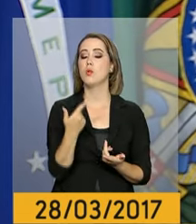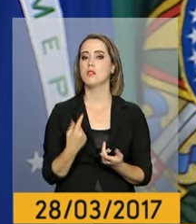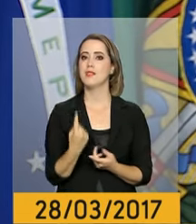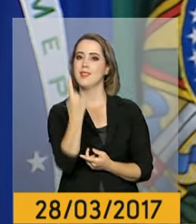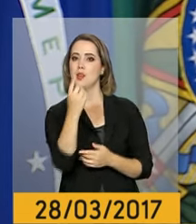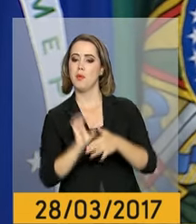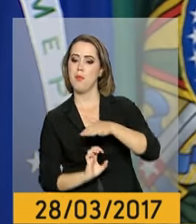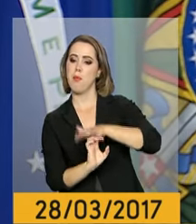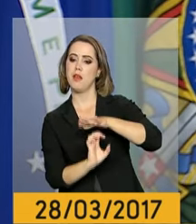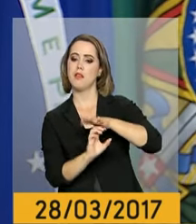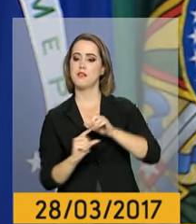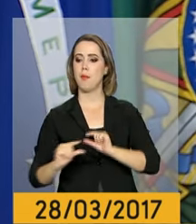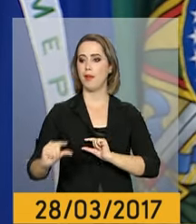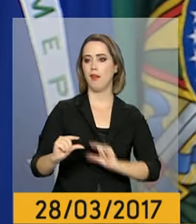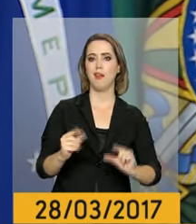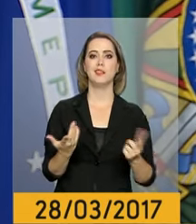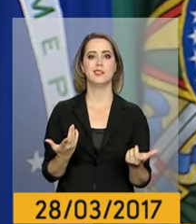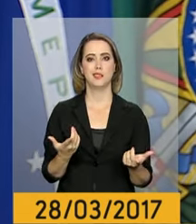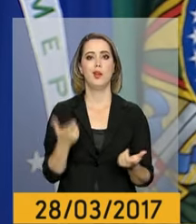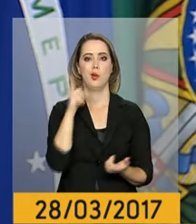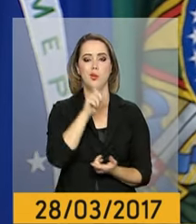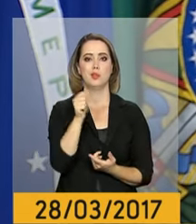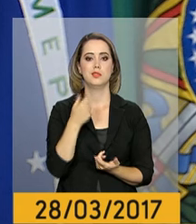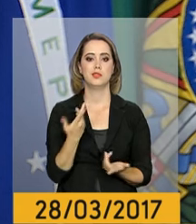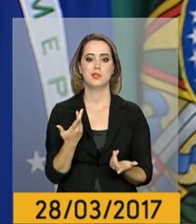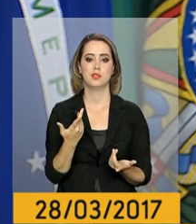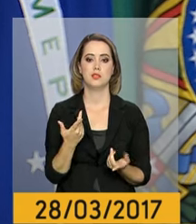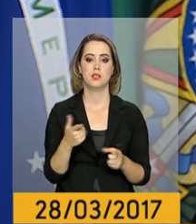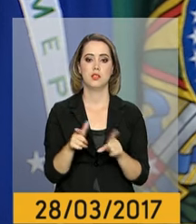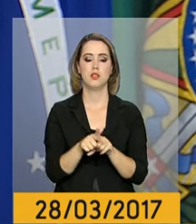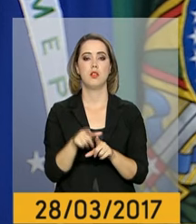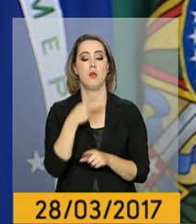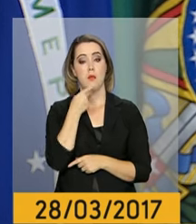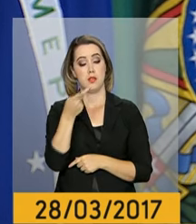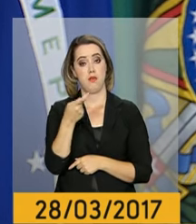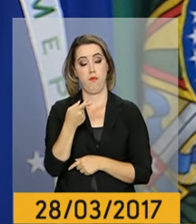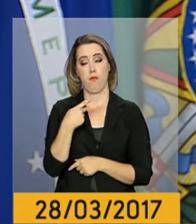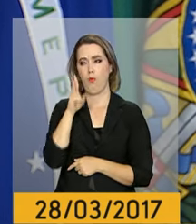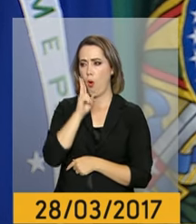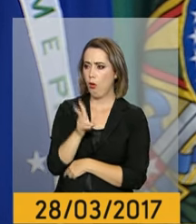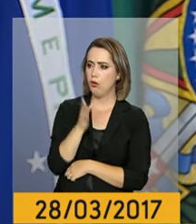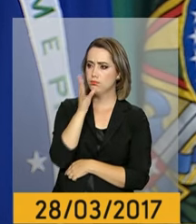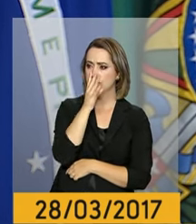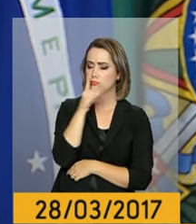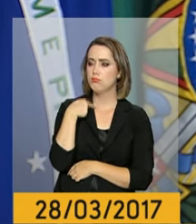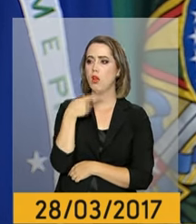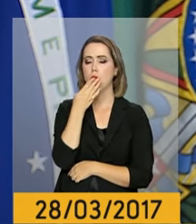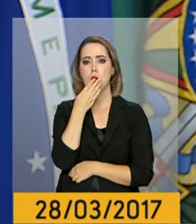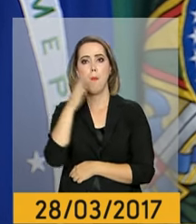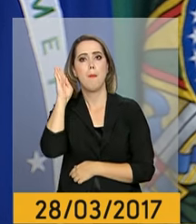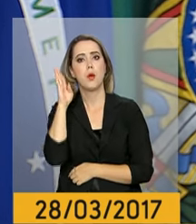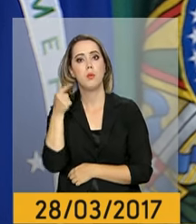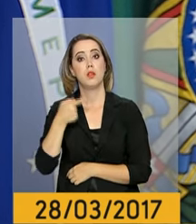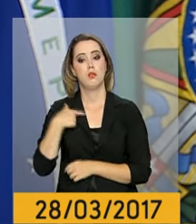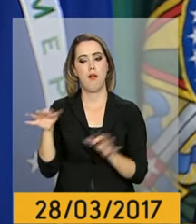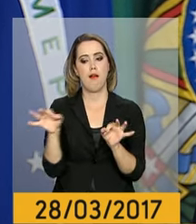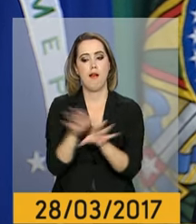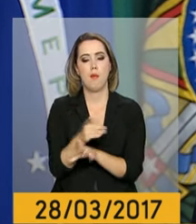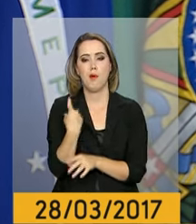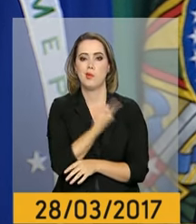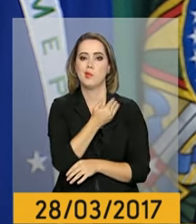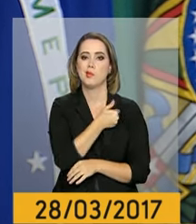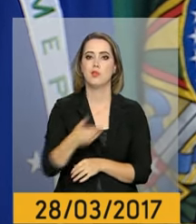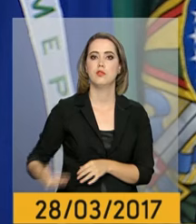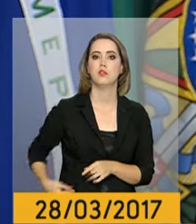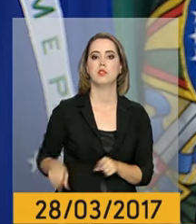empresa quando eu falei eu disse AF fif eu prometo a você que ao final do nosso governo você virá com uma